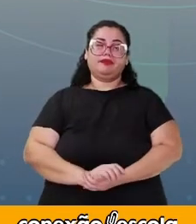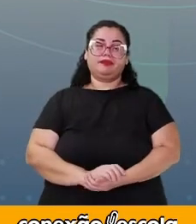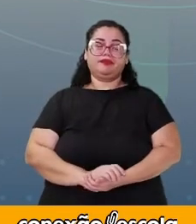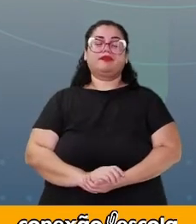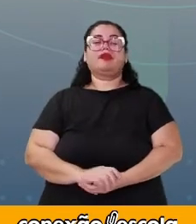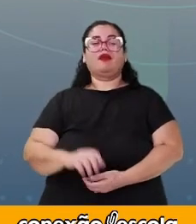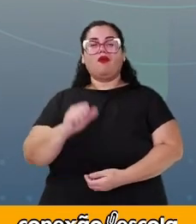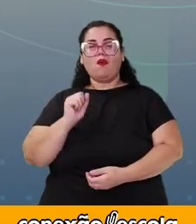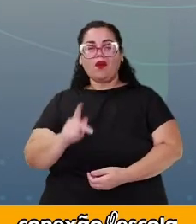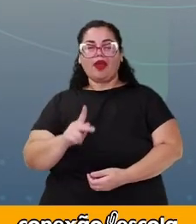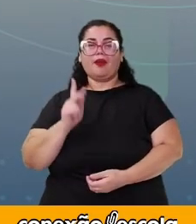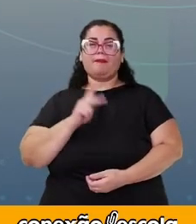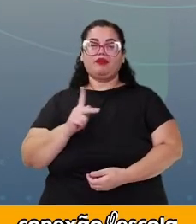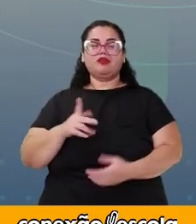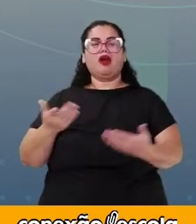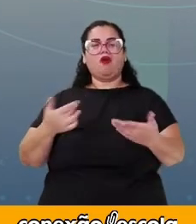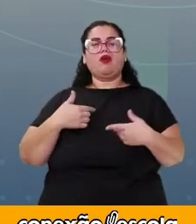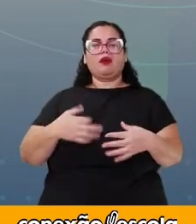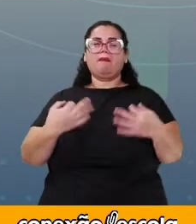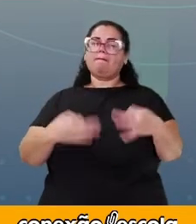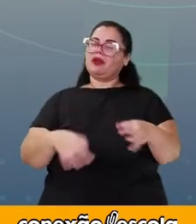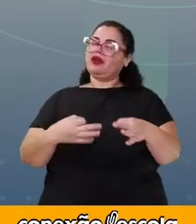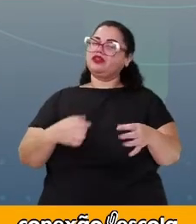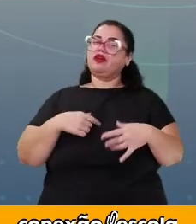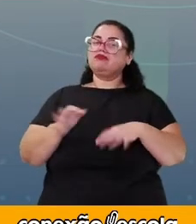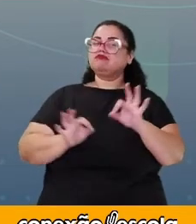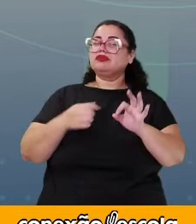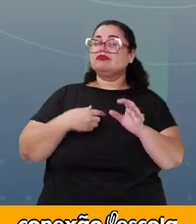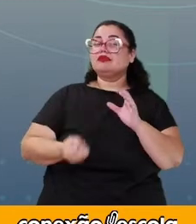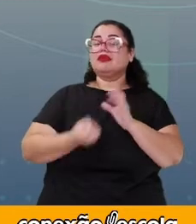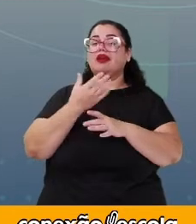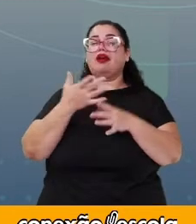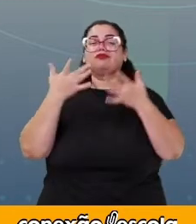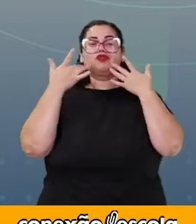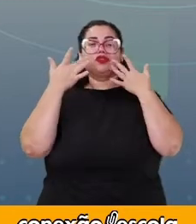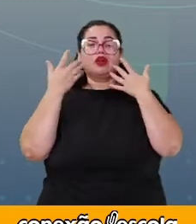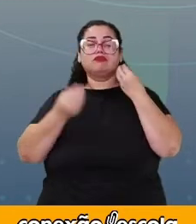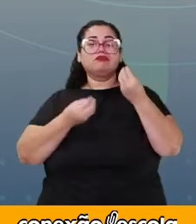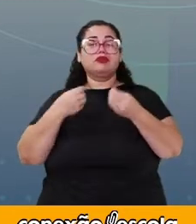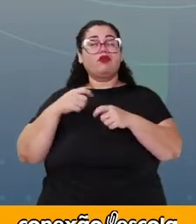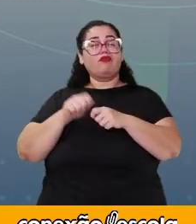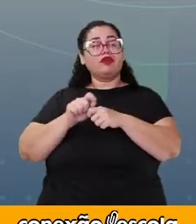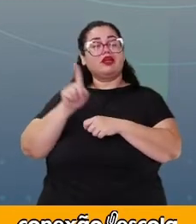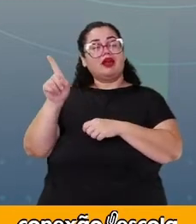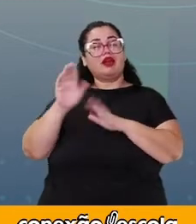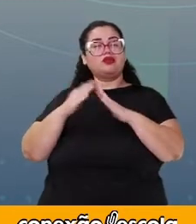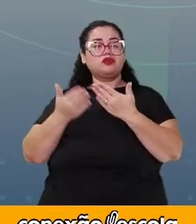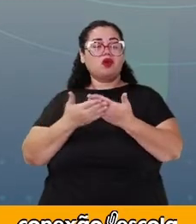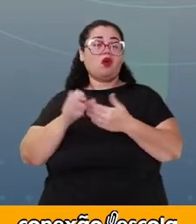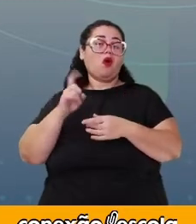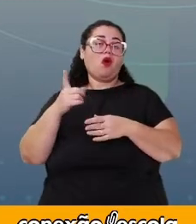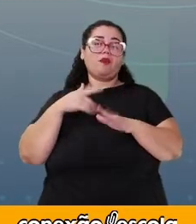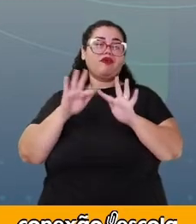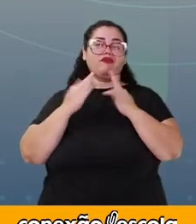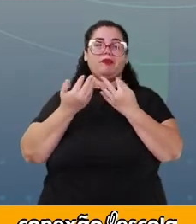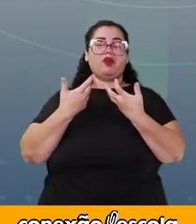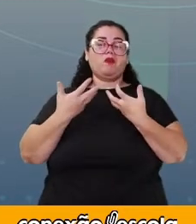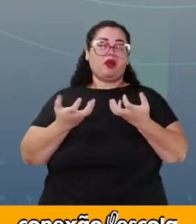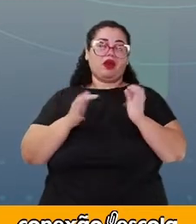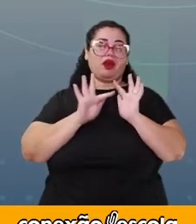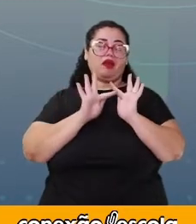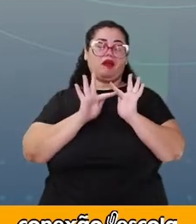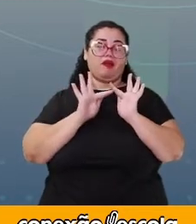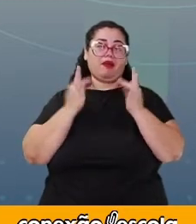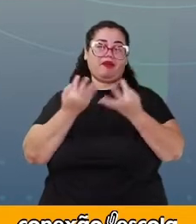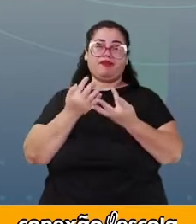Ok, professor, agora eu quero planejar então, quero construir uma peça de teatro para desenvolver na escola, até mesmo para apresentar na minha família. Dá